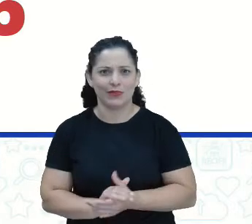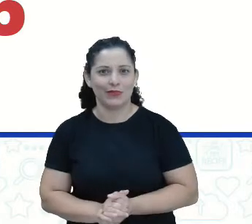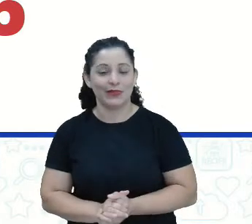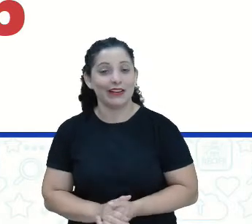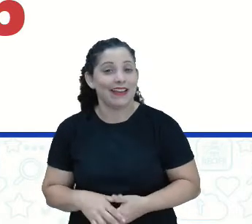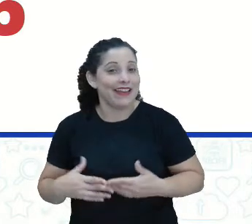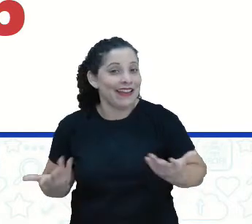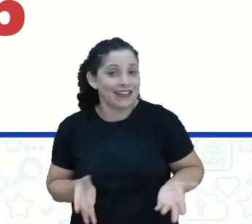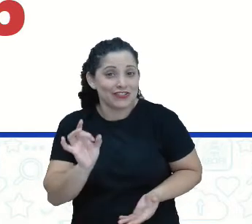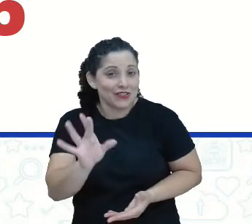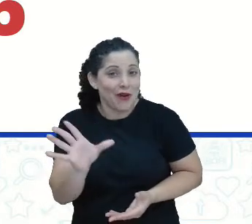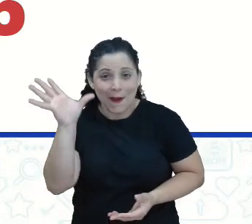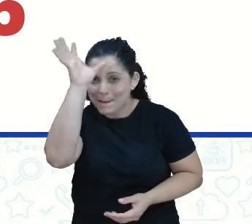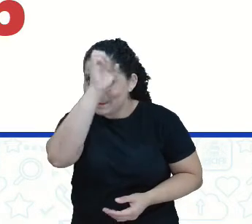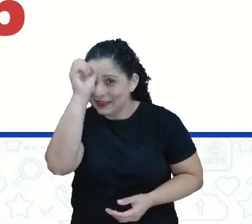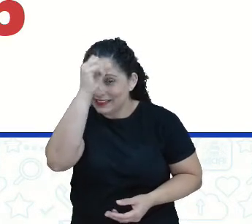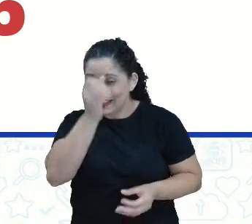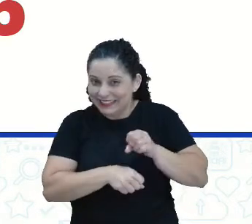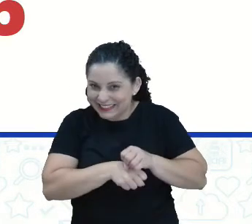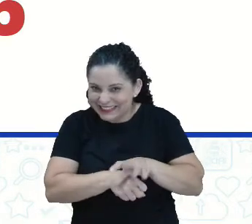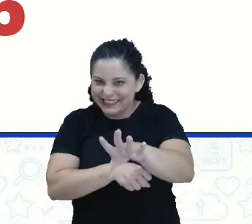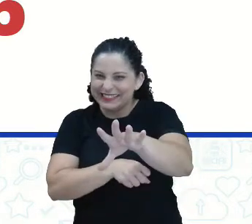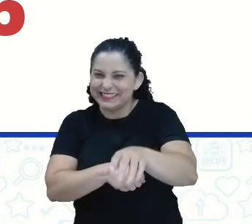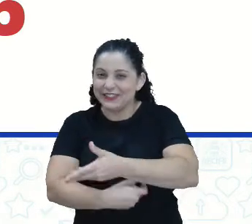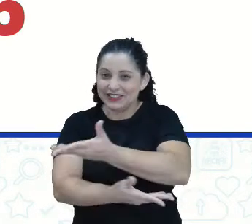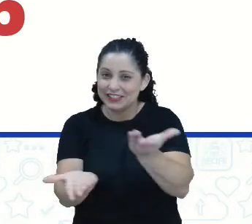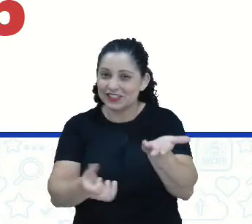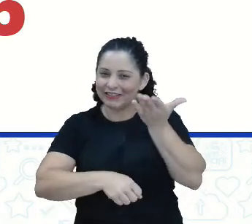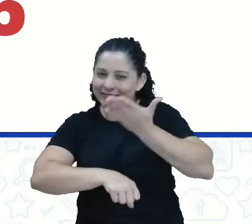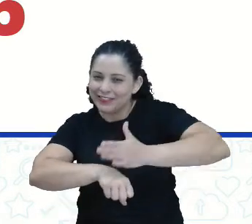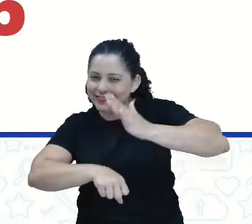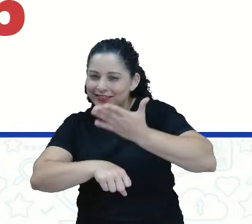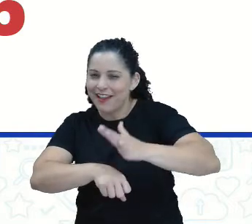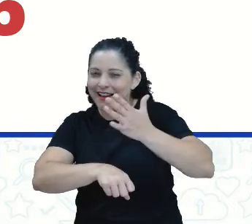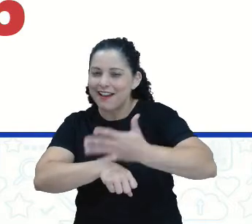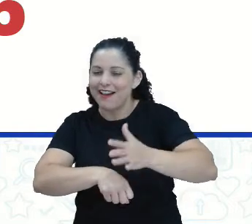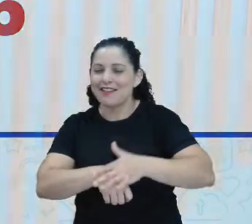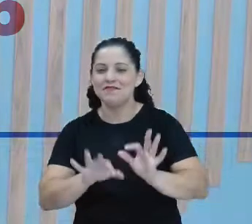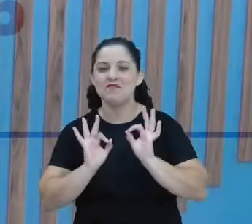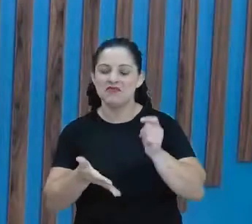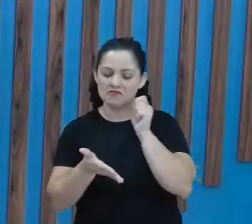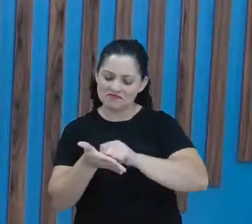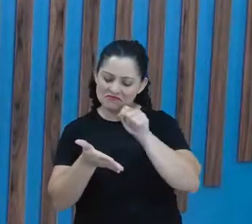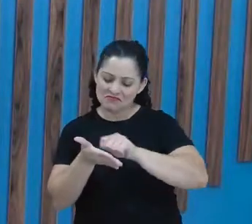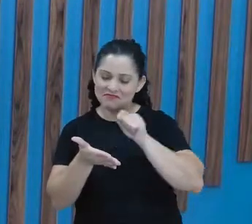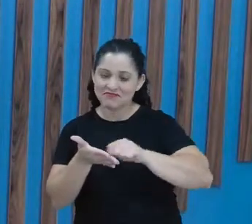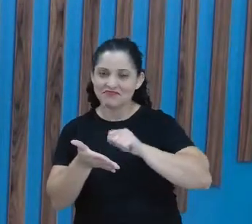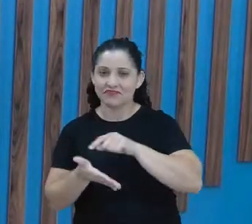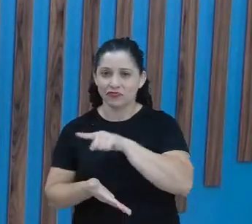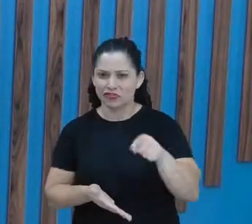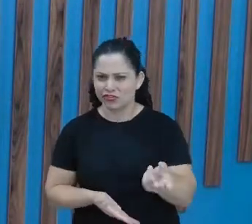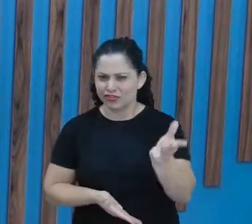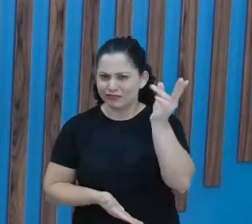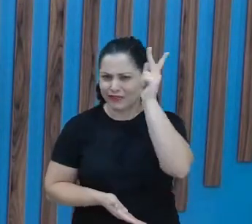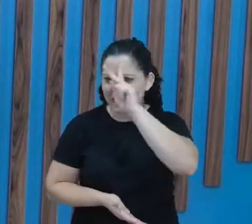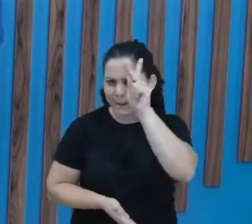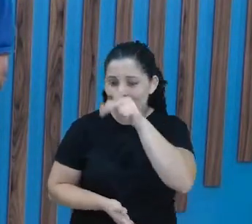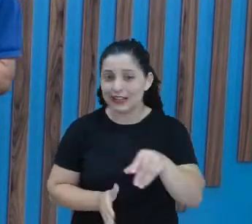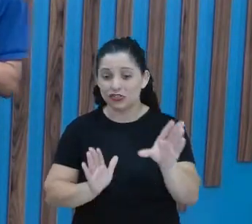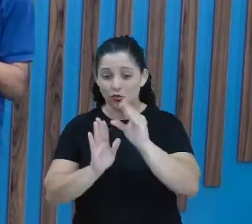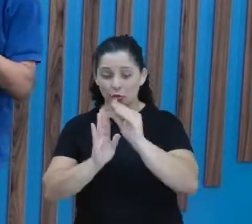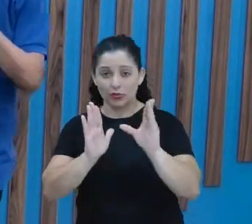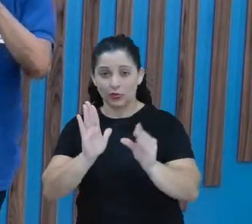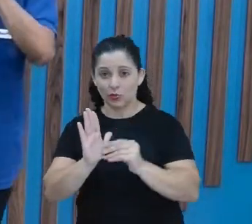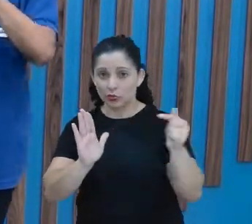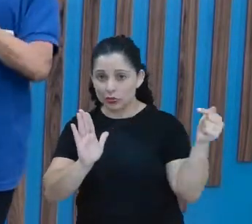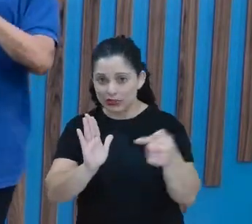Apenas aprende o conteúdo, bota em prática e dá teu show. Porque lembre-se, esses conteúdos servem bastante